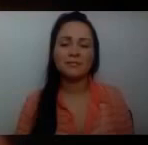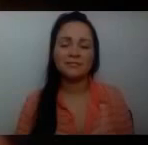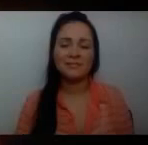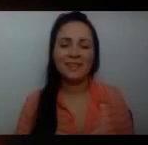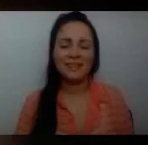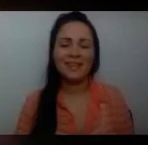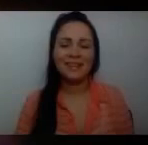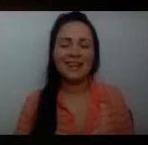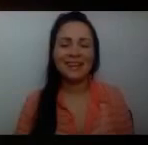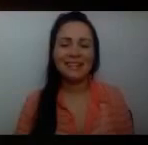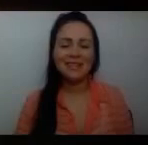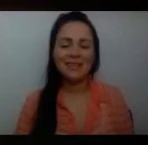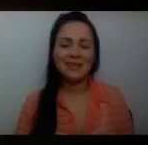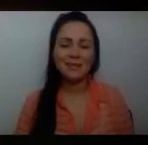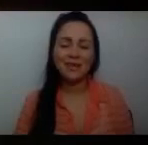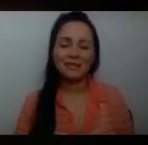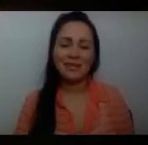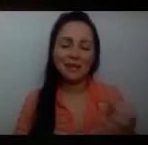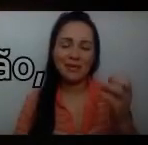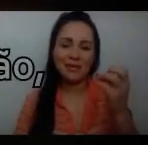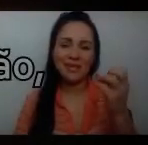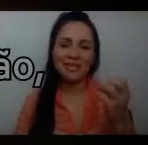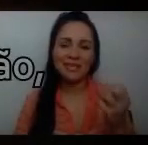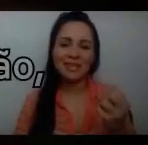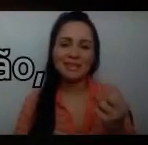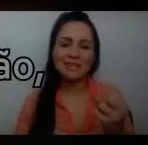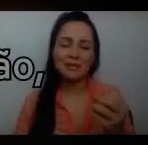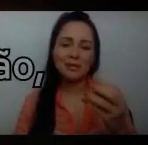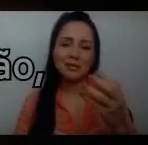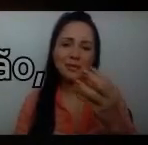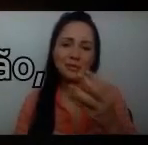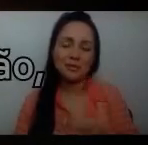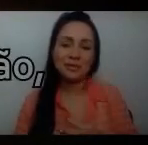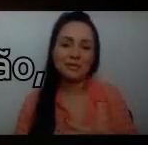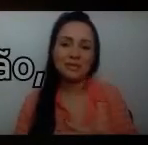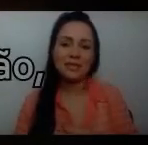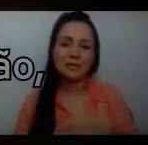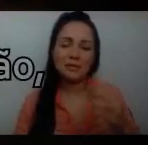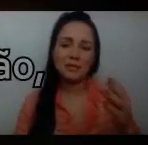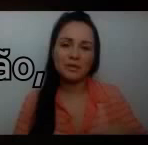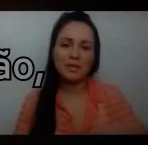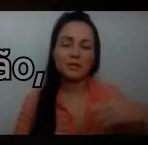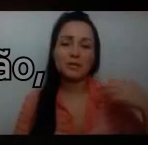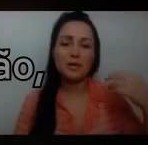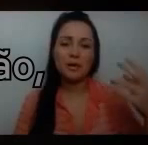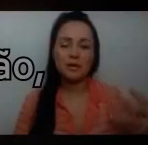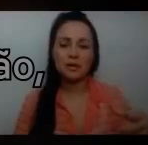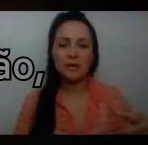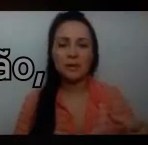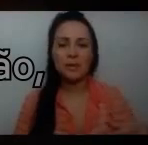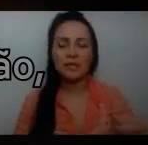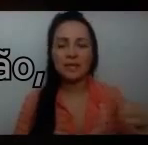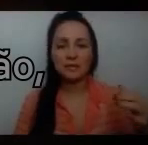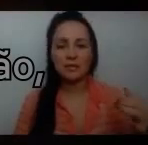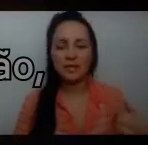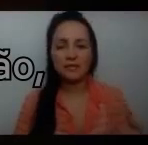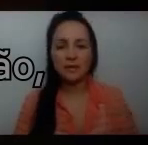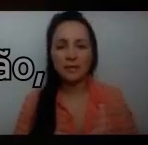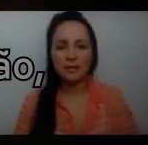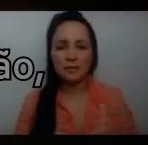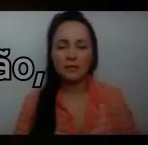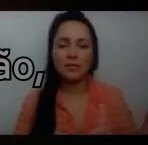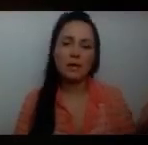rápido. Era isso que eu ia te perguntar, qual que era essa relação quando a pessoa está fazendo esse processo de verbalização,